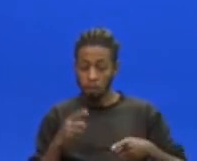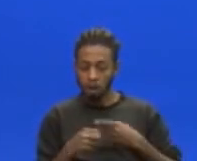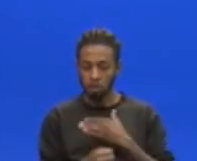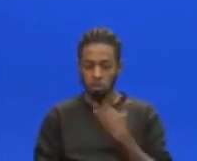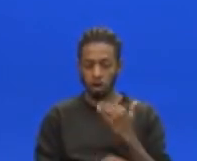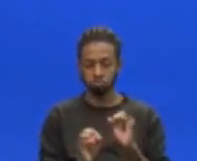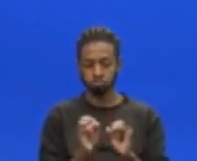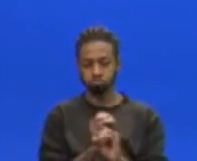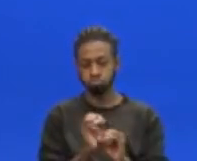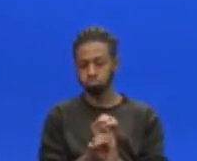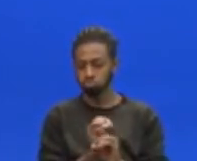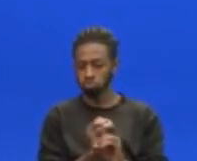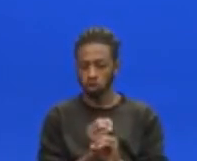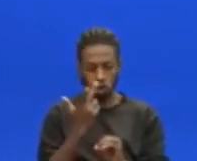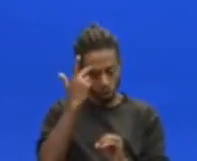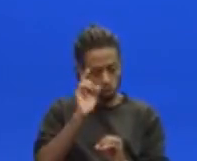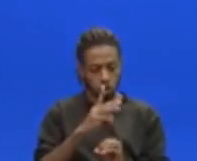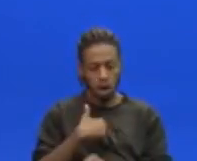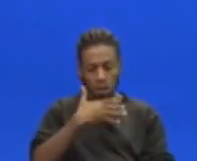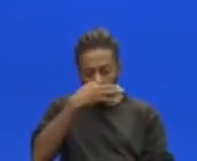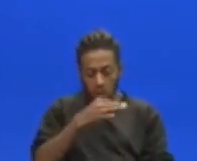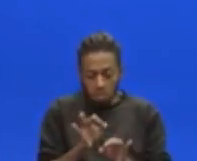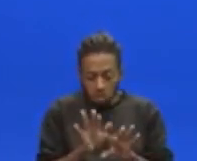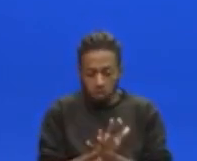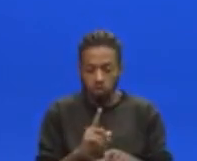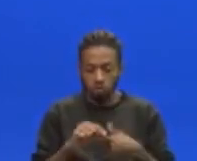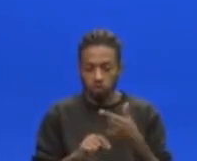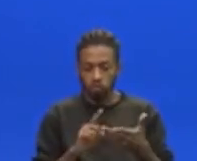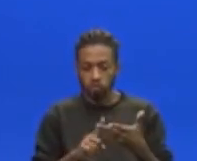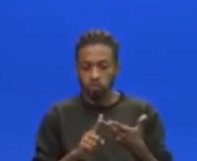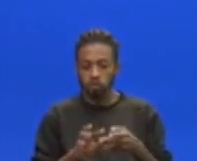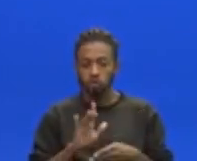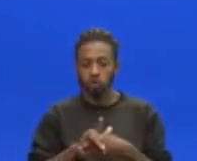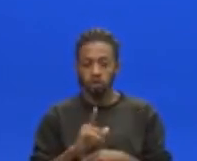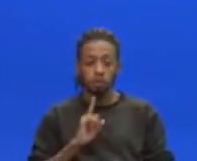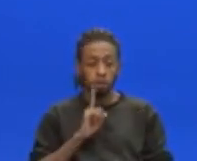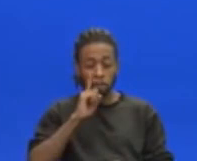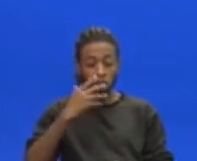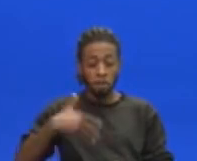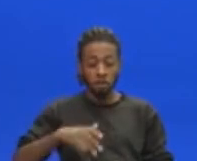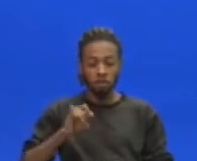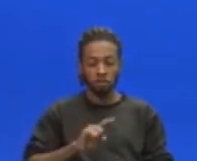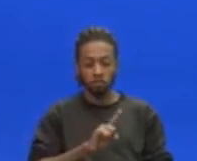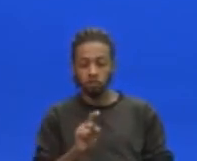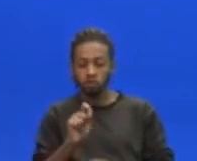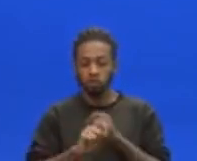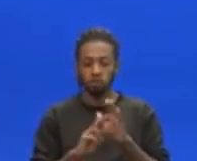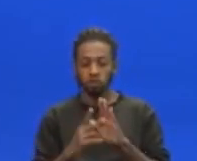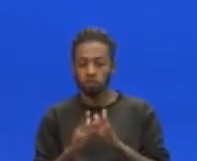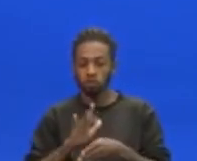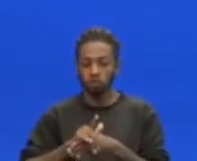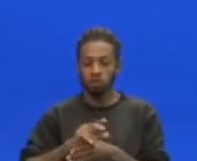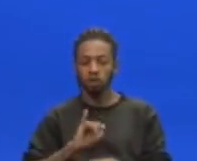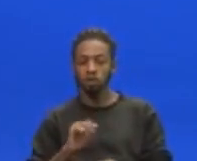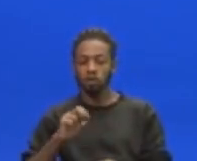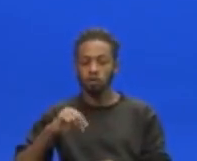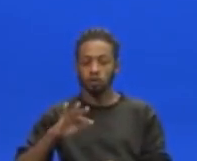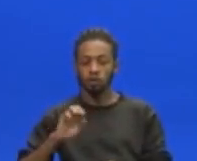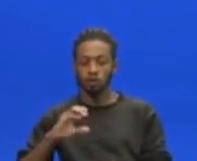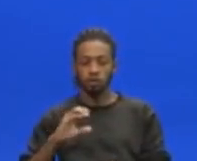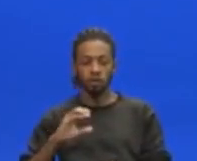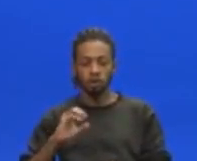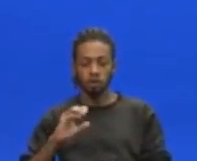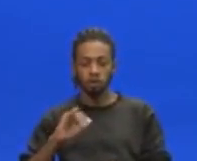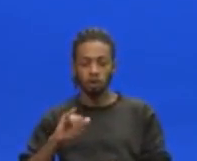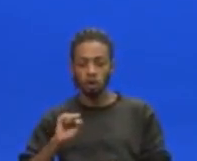né, a classificação internacional das doenças, a gravidade delas, o que são doenças infecciosas, não infecciosas, o que são